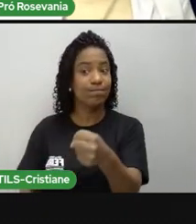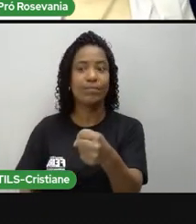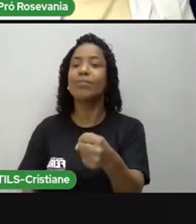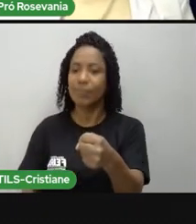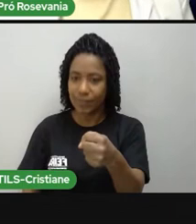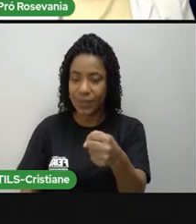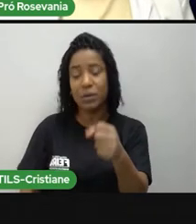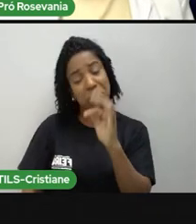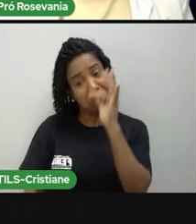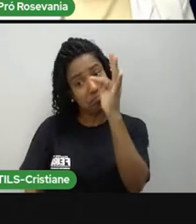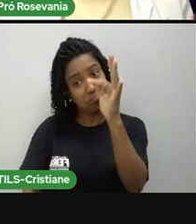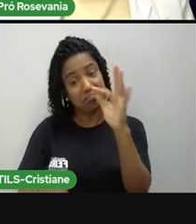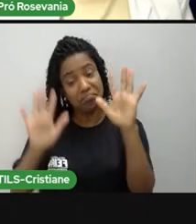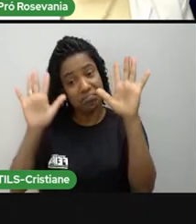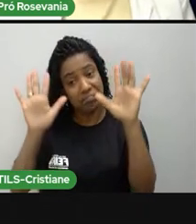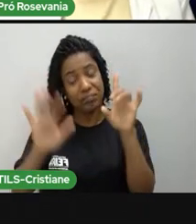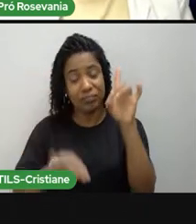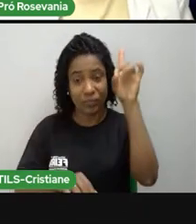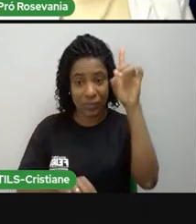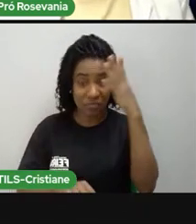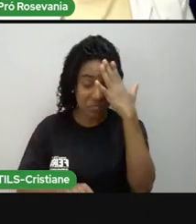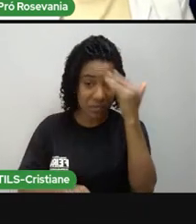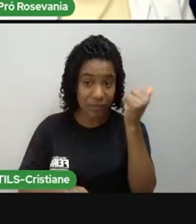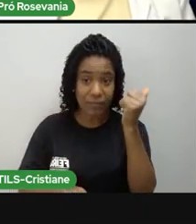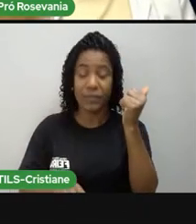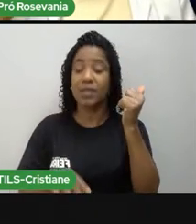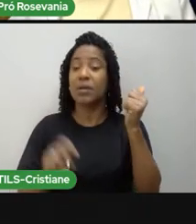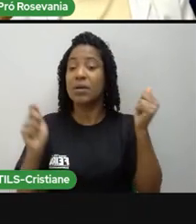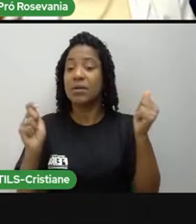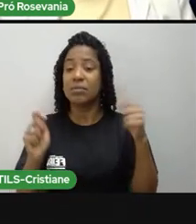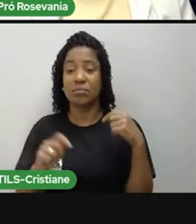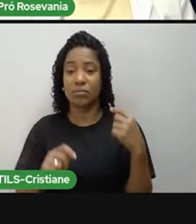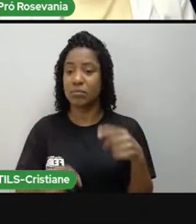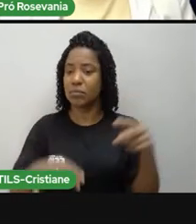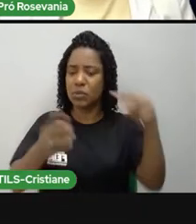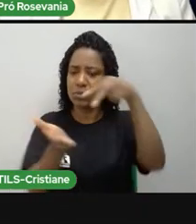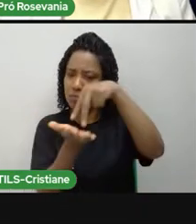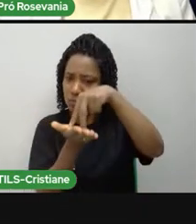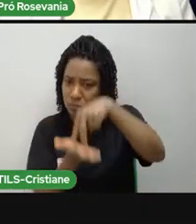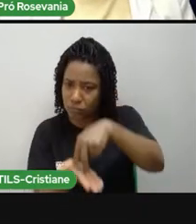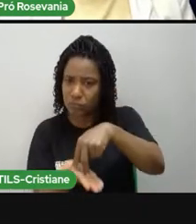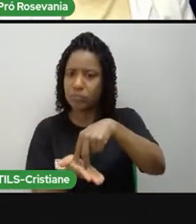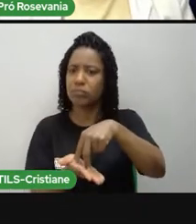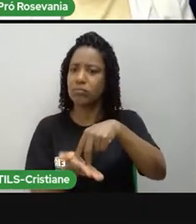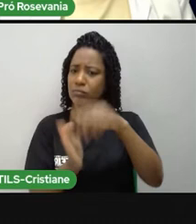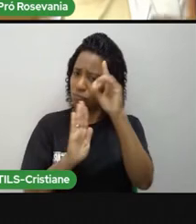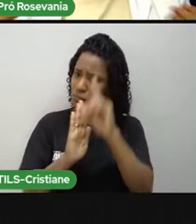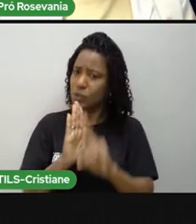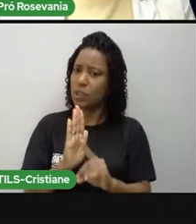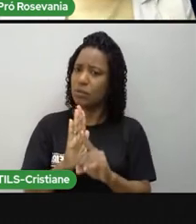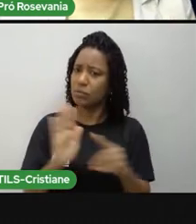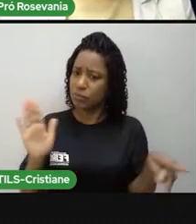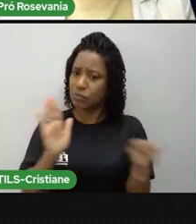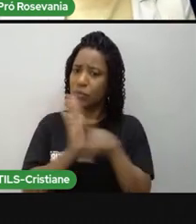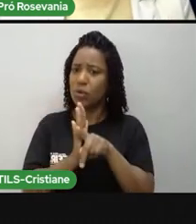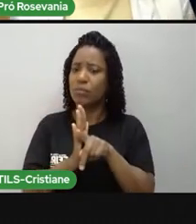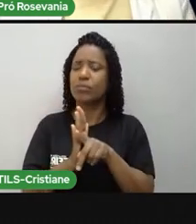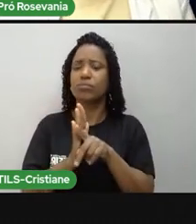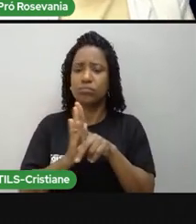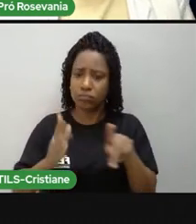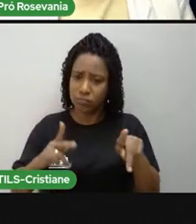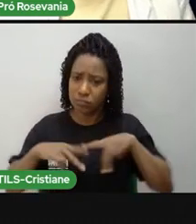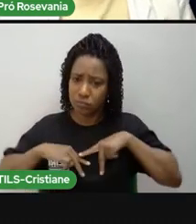né, espero em Deus, que a gente não precise mais ficar lutando por nossos direitos, e sim que eles sejam nossos